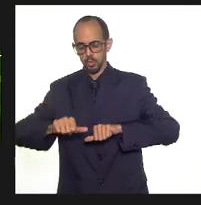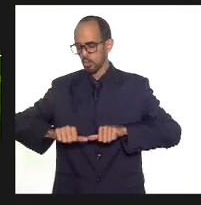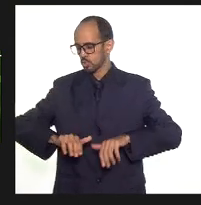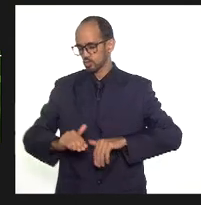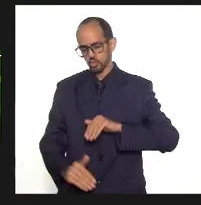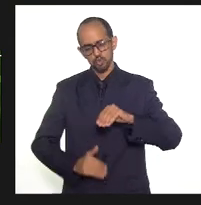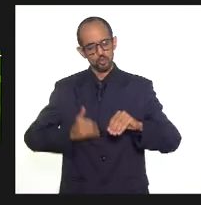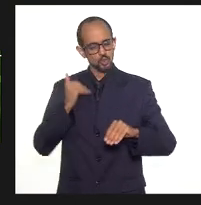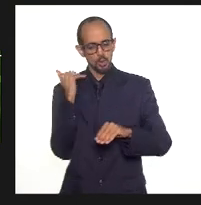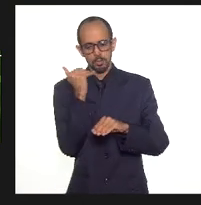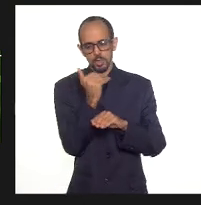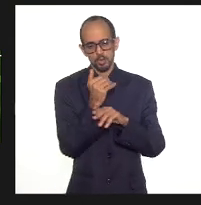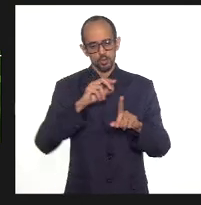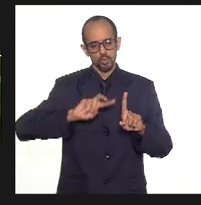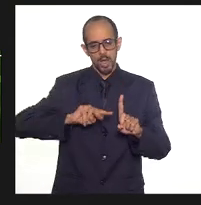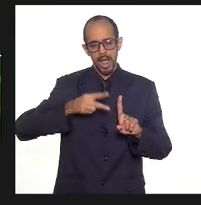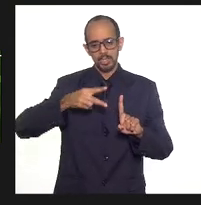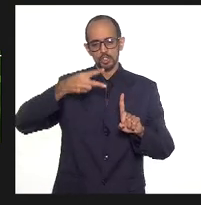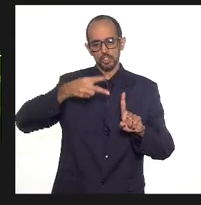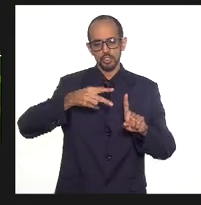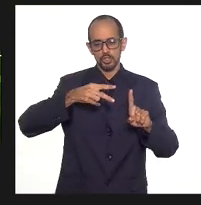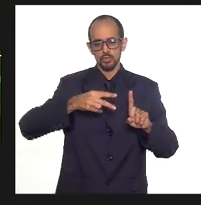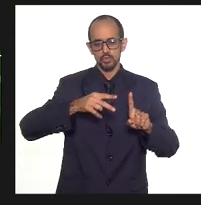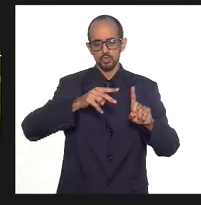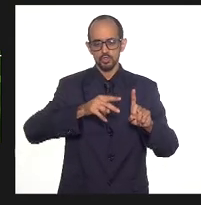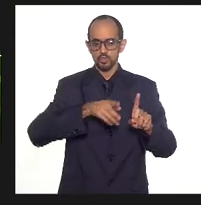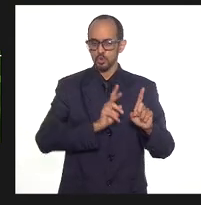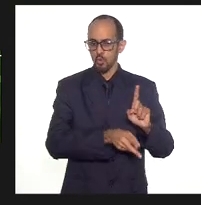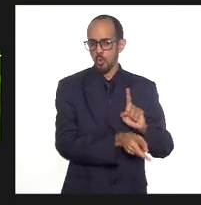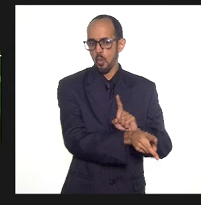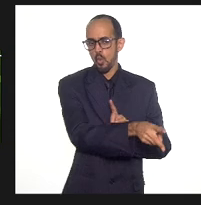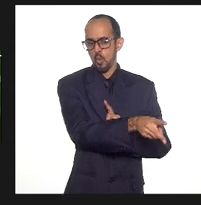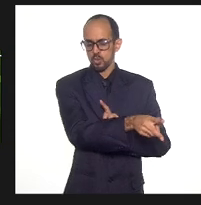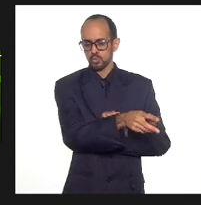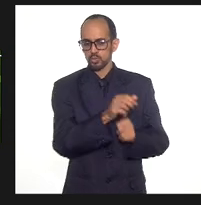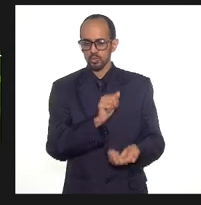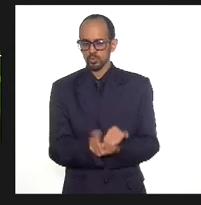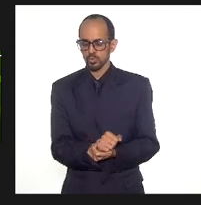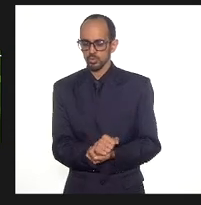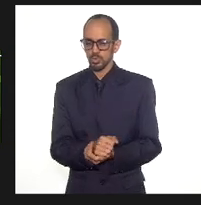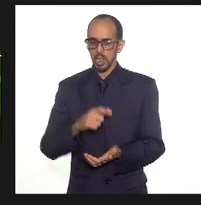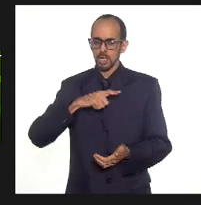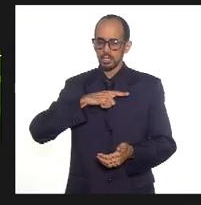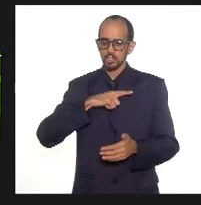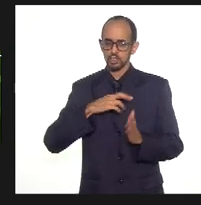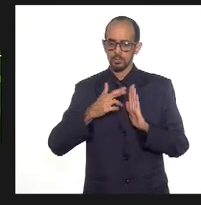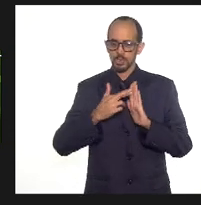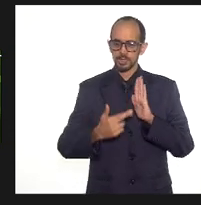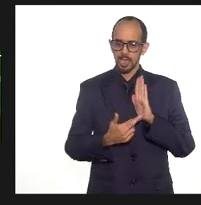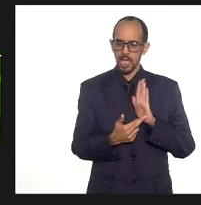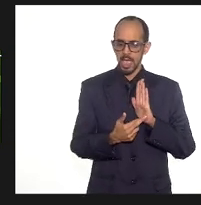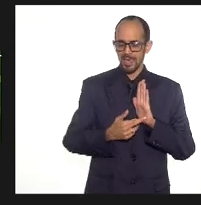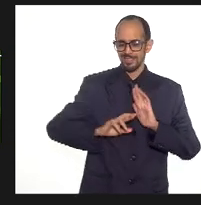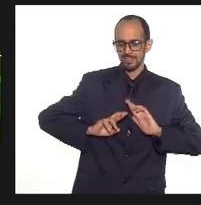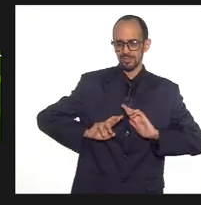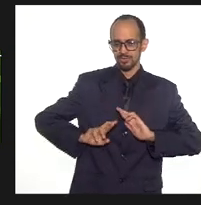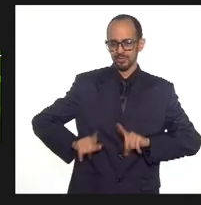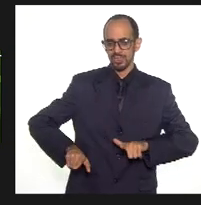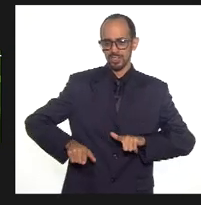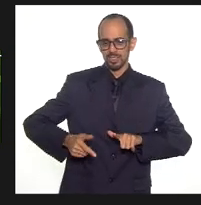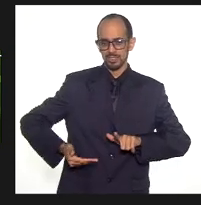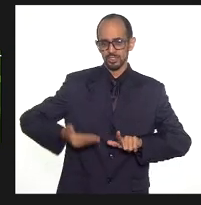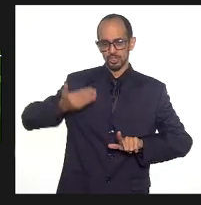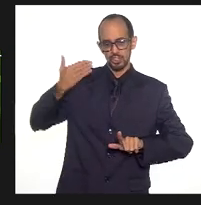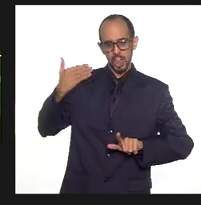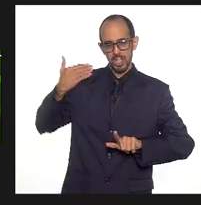né, na medida em que houve uma diferença entre os critérios do Repetro modelo anterior e o Repetro